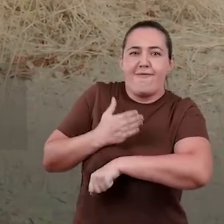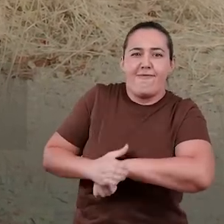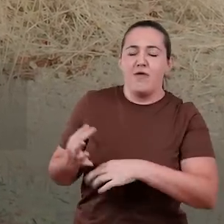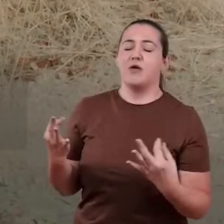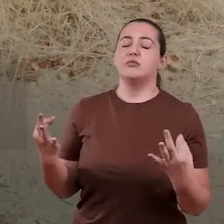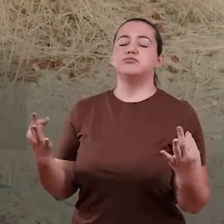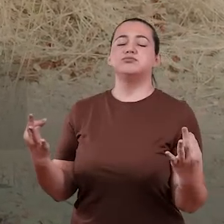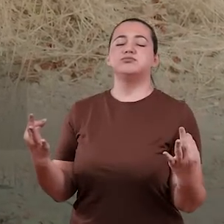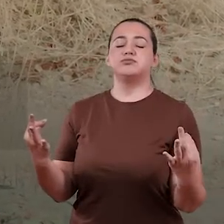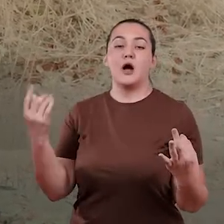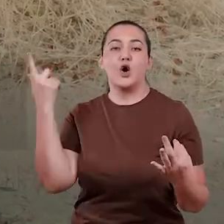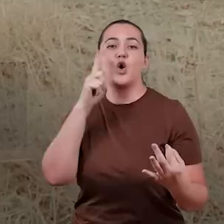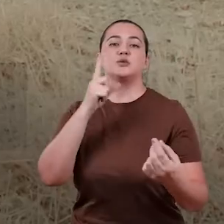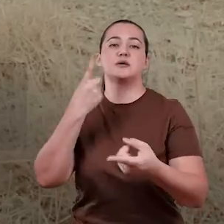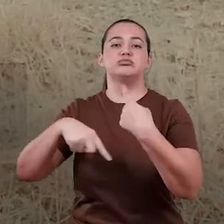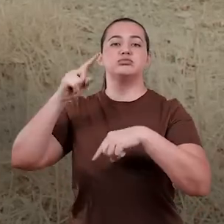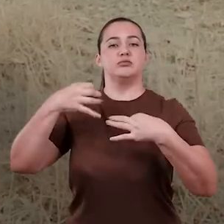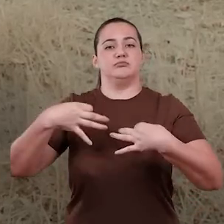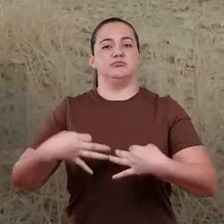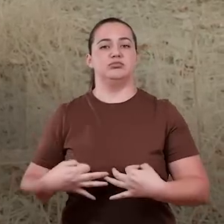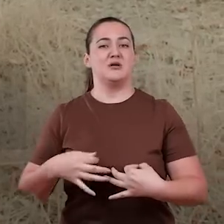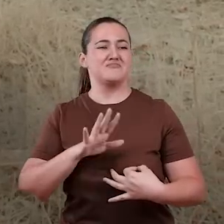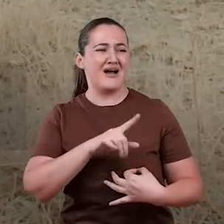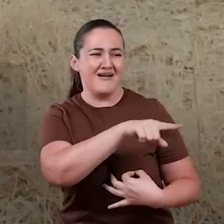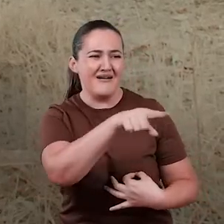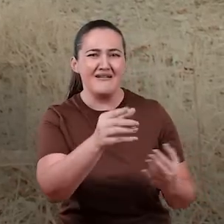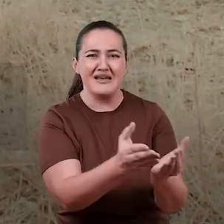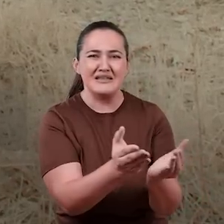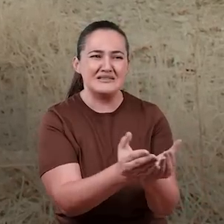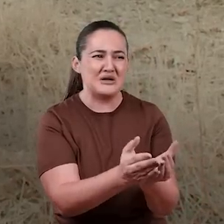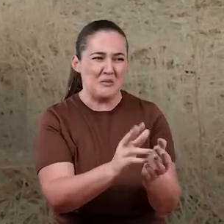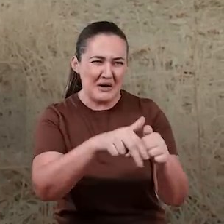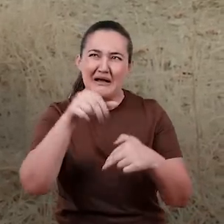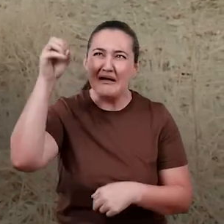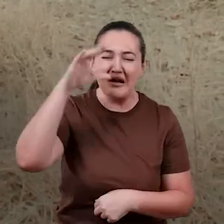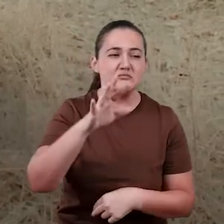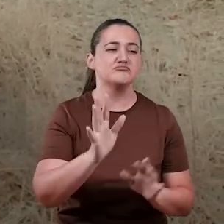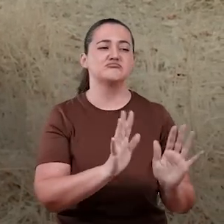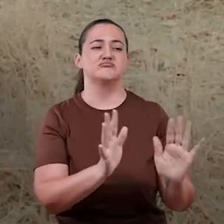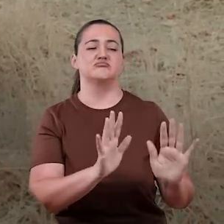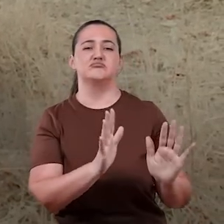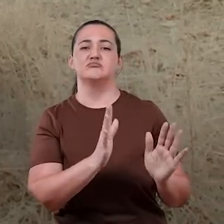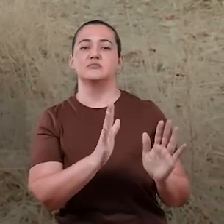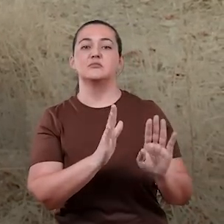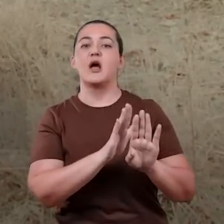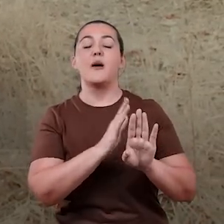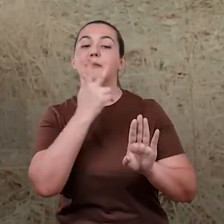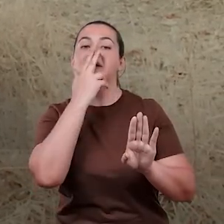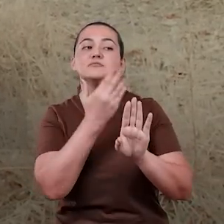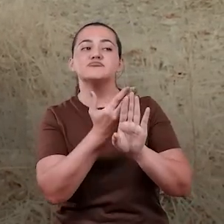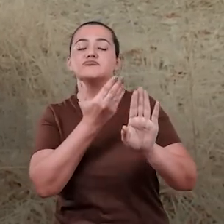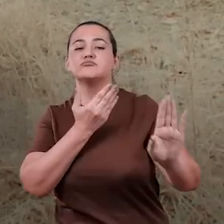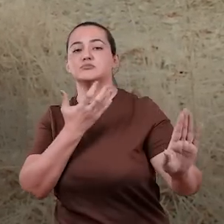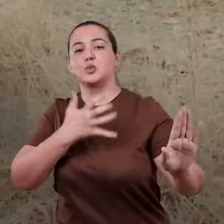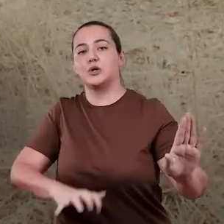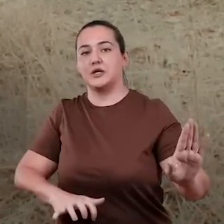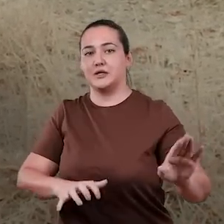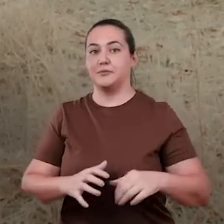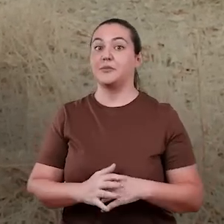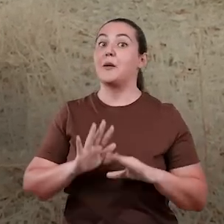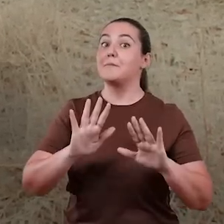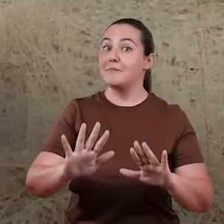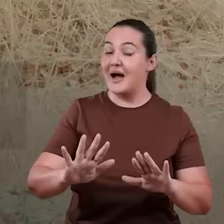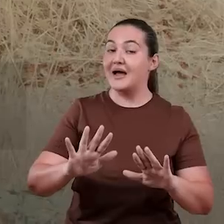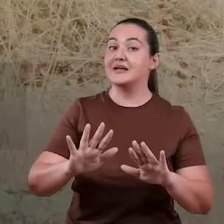ser virtuosos. Mas, como eu disse, Marco Aurélio era um imperador romano, porém essa tradição estoica vem desde o